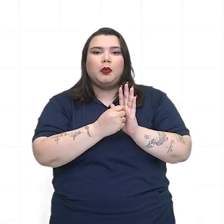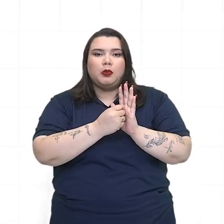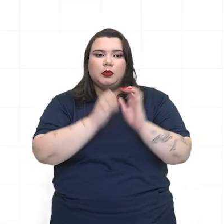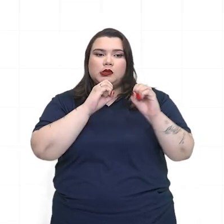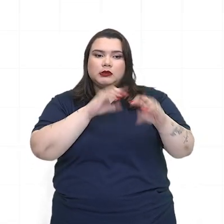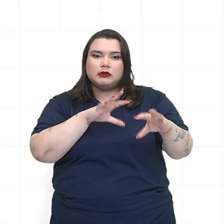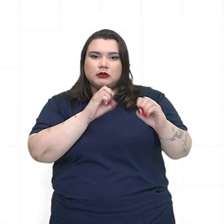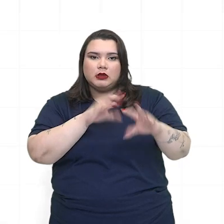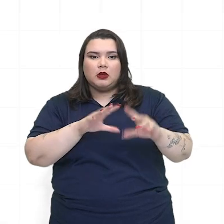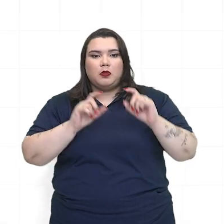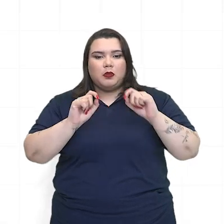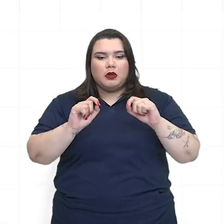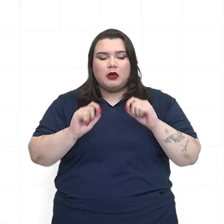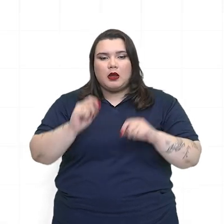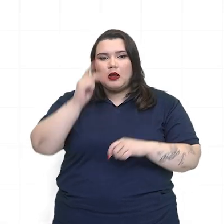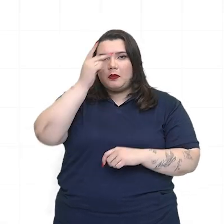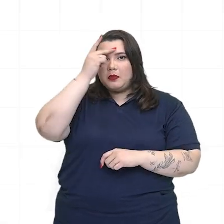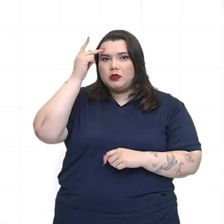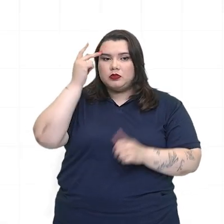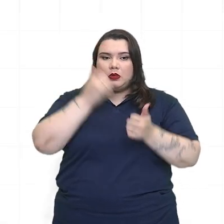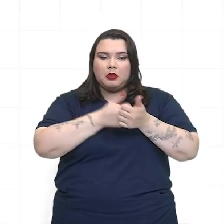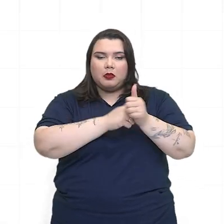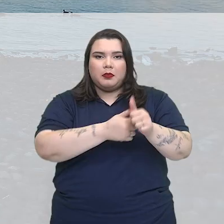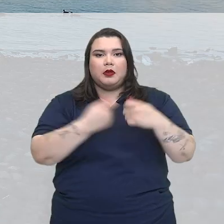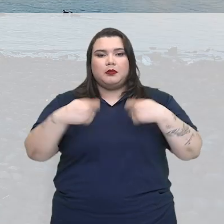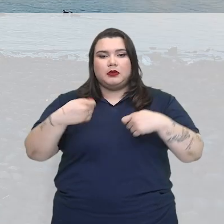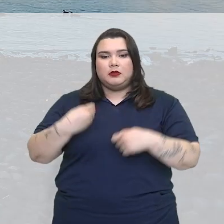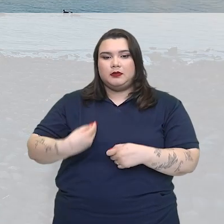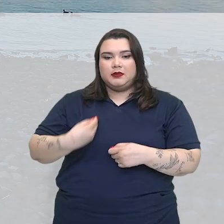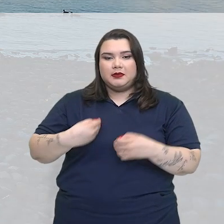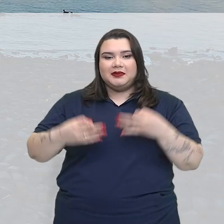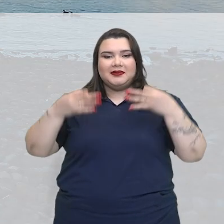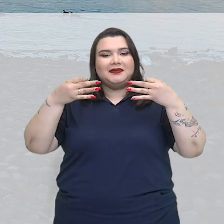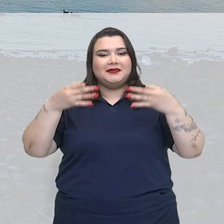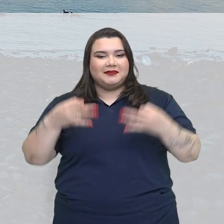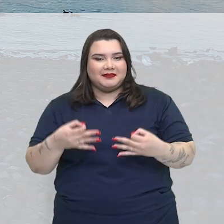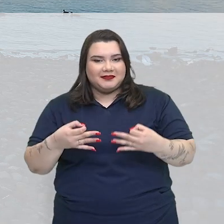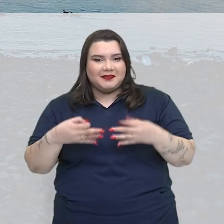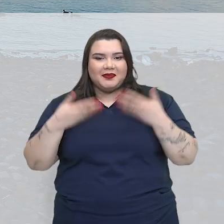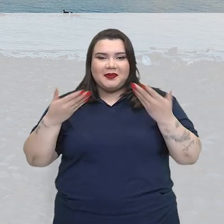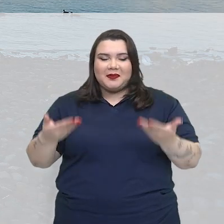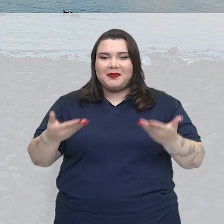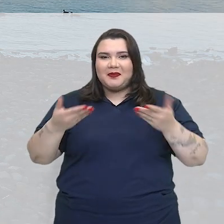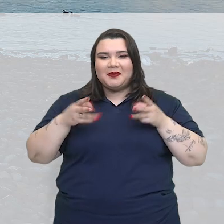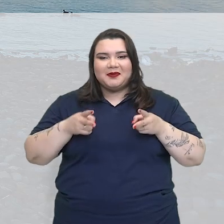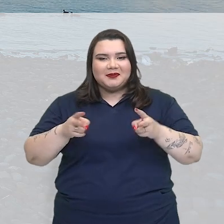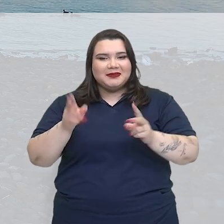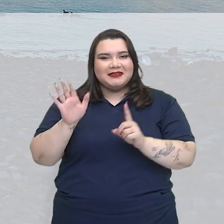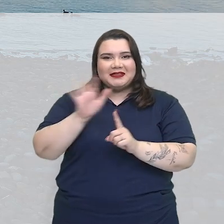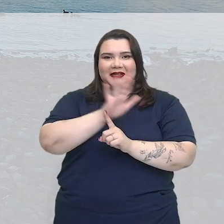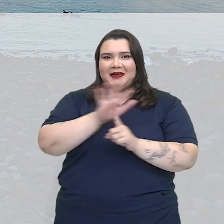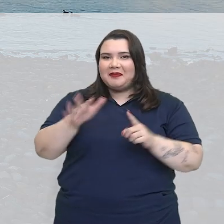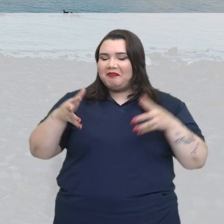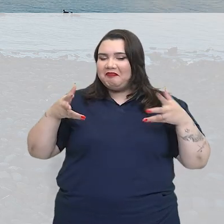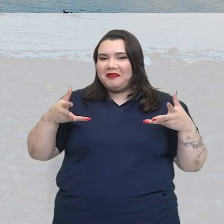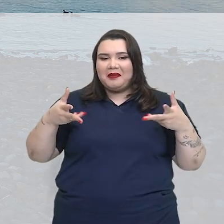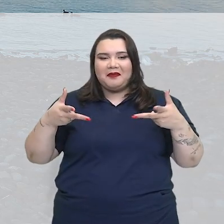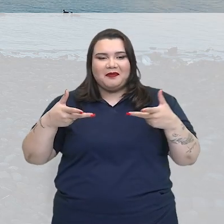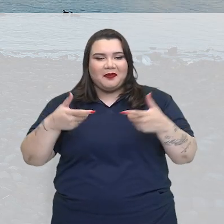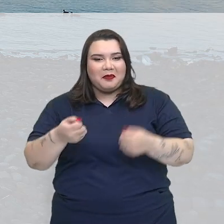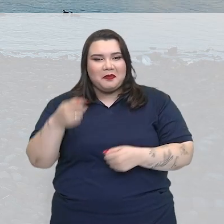uma retidão de vida. E vamos continuando ainda no Oriente. Olha que bonito, olha onde está